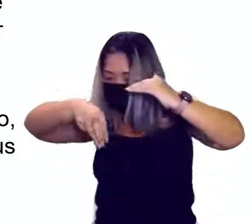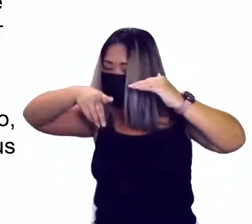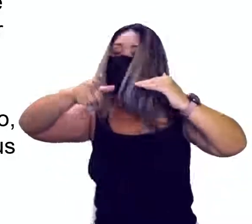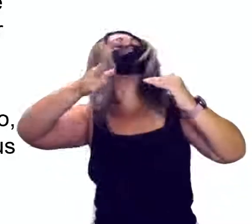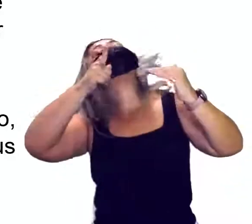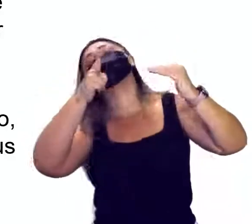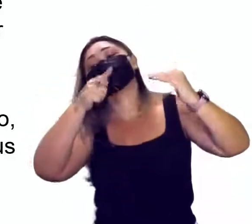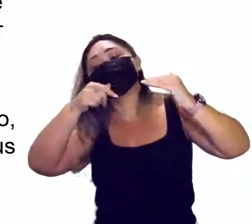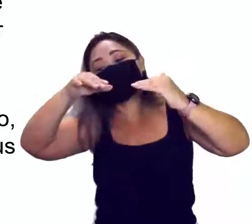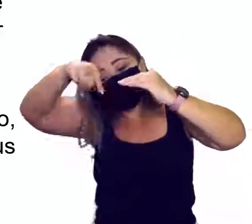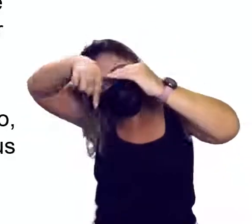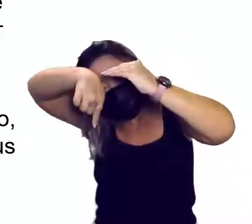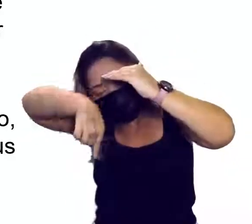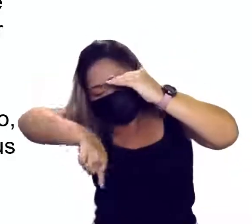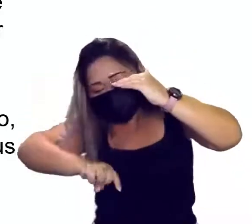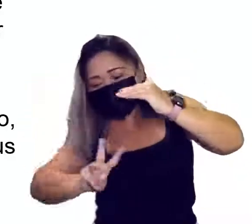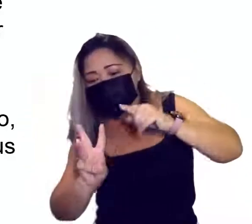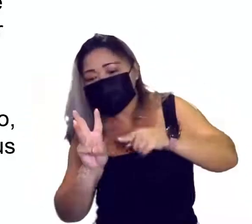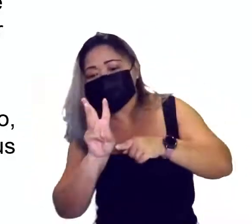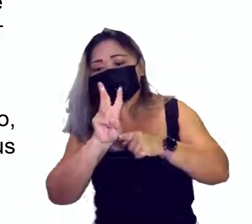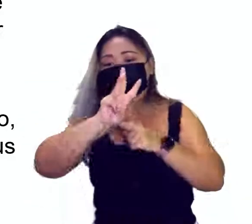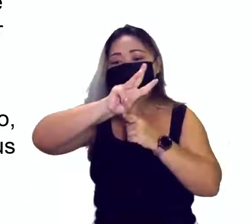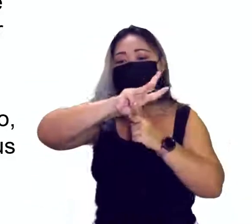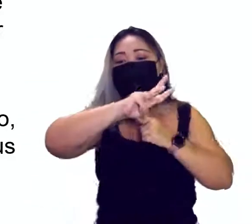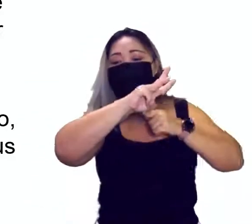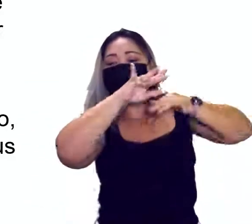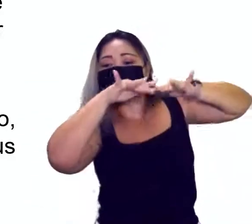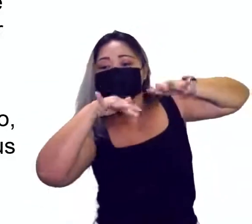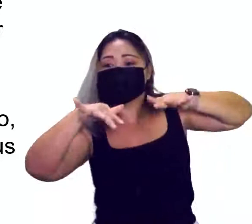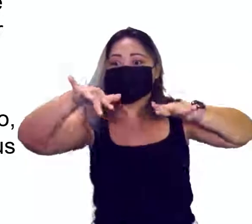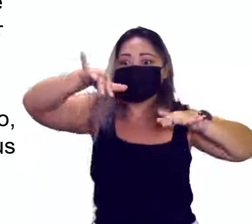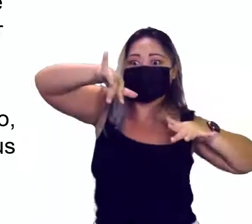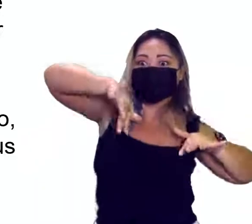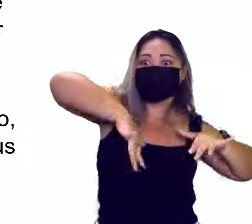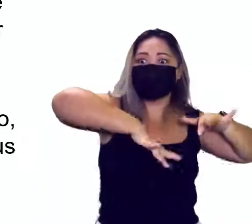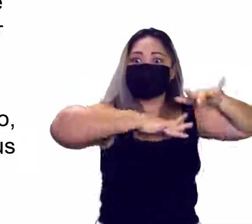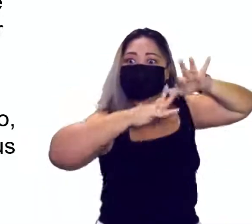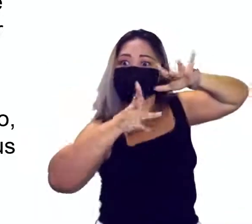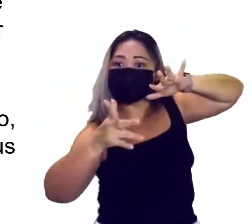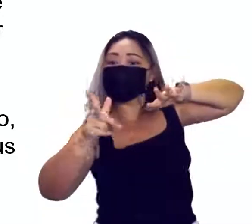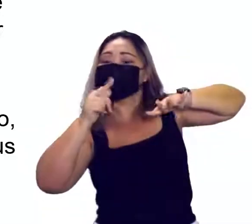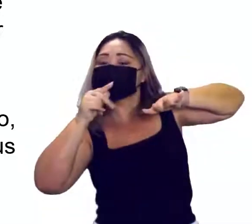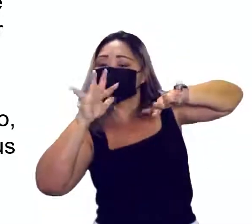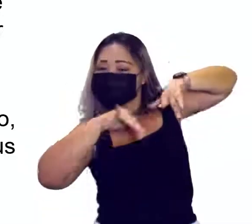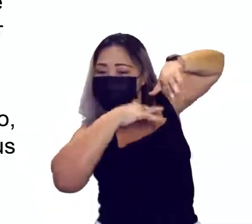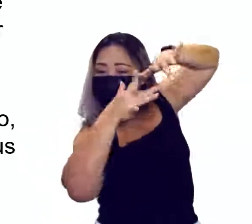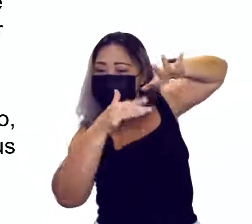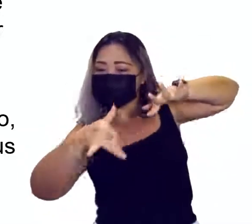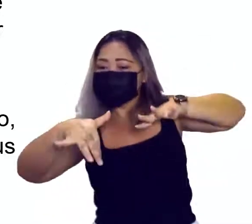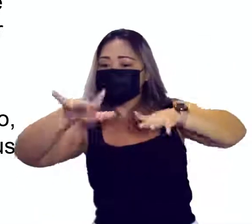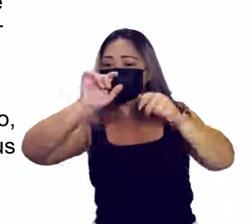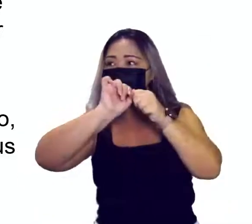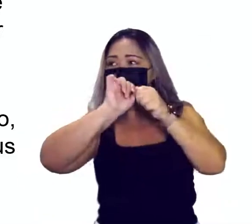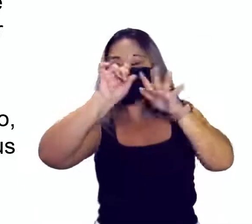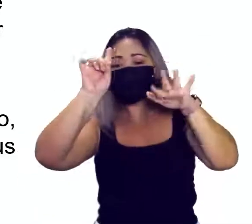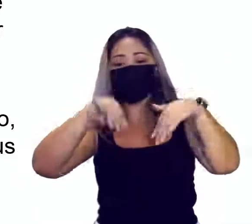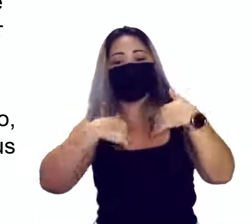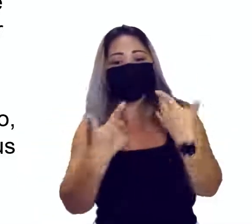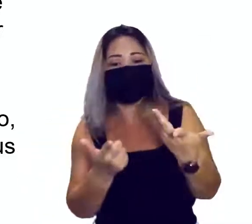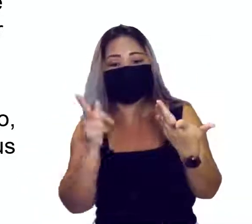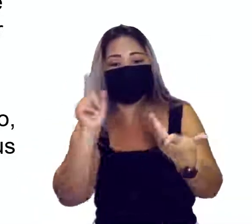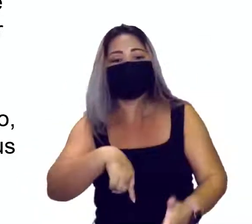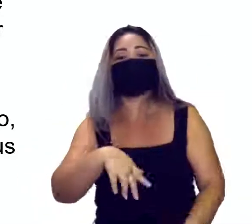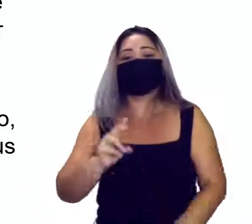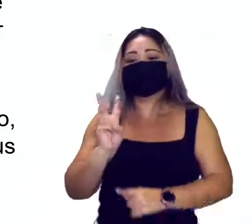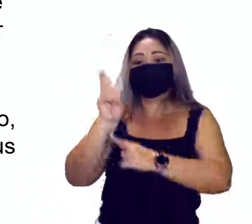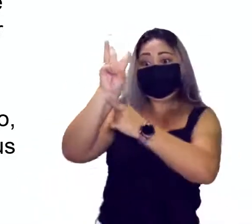seu tridente causava, né, maremotos. Olha aí, quando tem um tsunami, né, hoje, por exemplo, a gente dizia que era